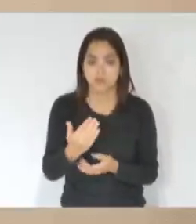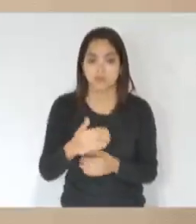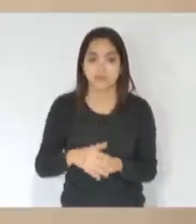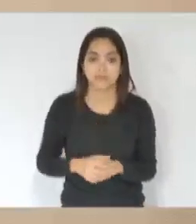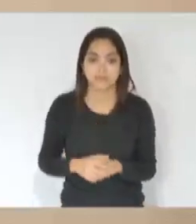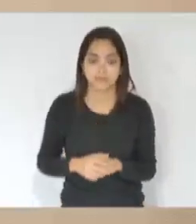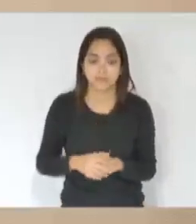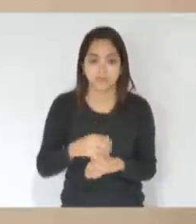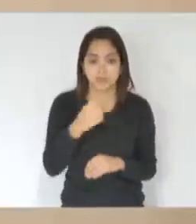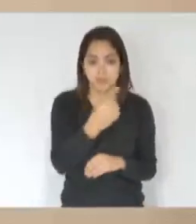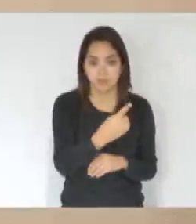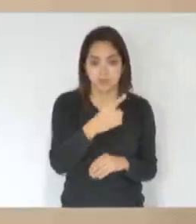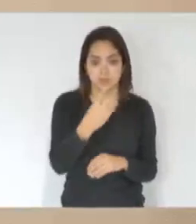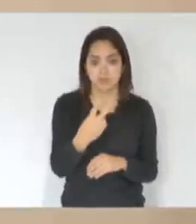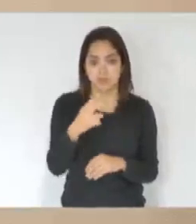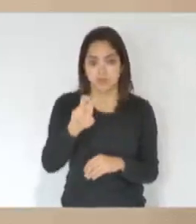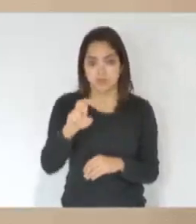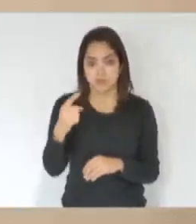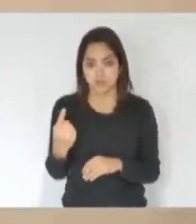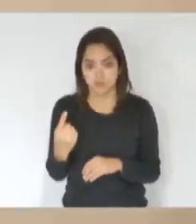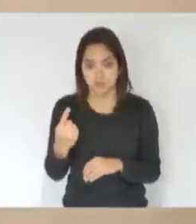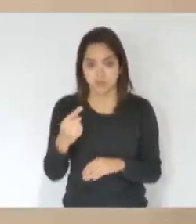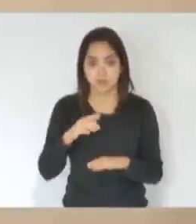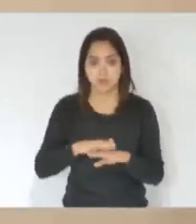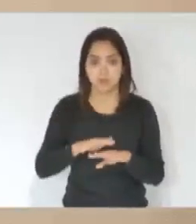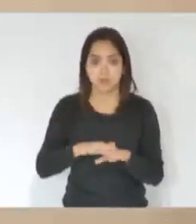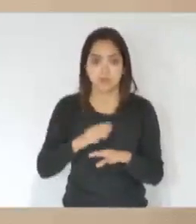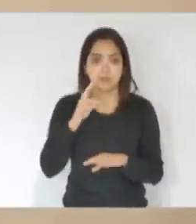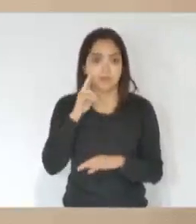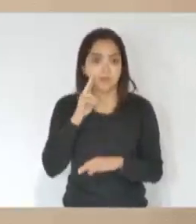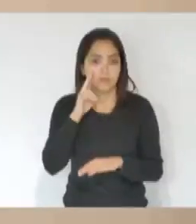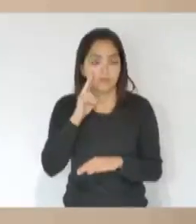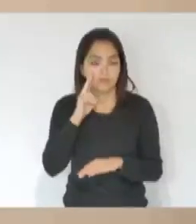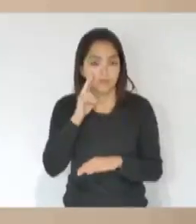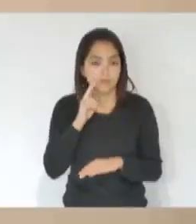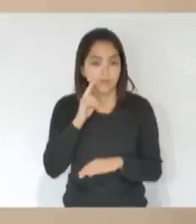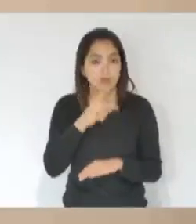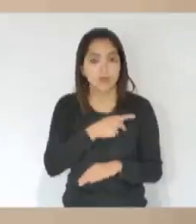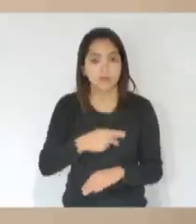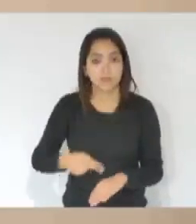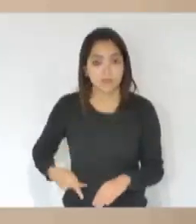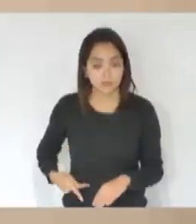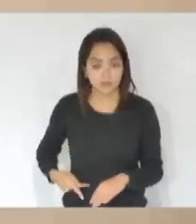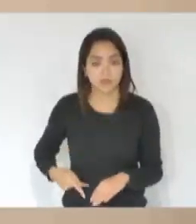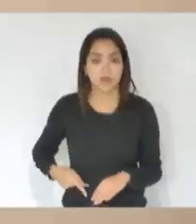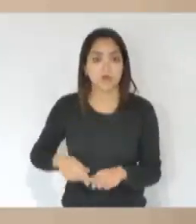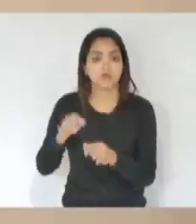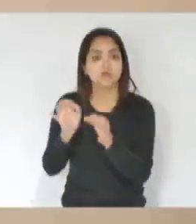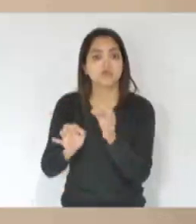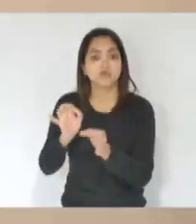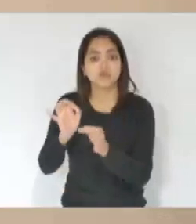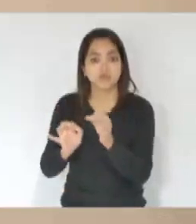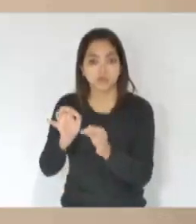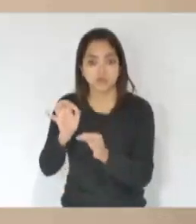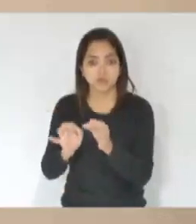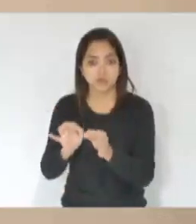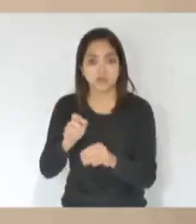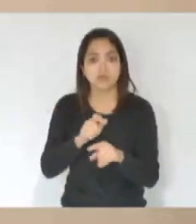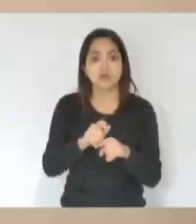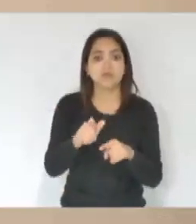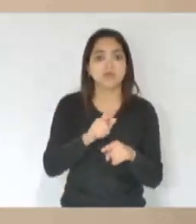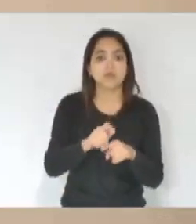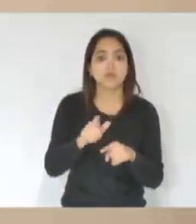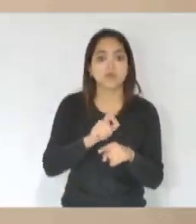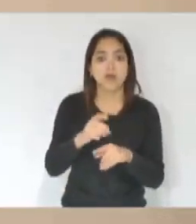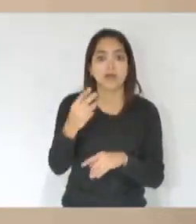Requerimento 1251, autor deputado Ivan Nats, solicitando ao presidente do Tribunal de Justiça informações acerca do aluguel para sediar a